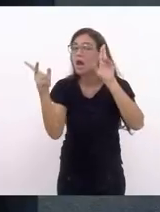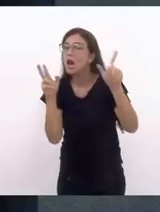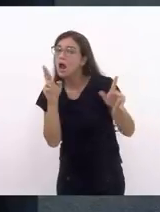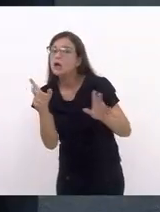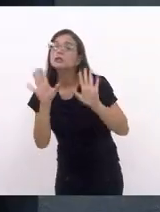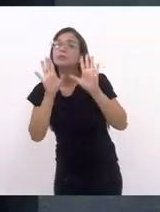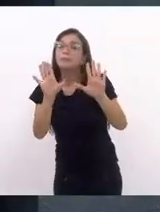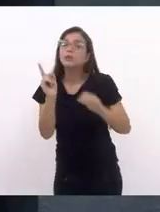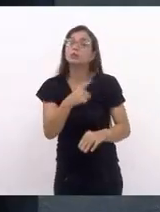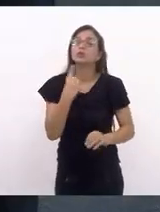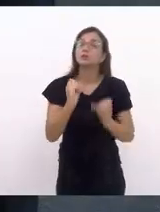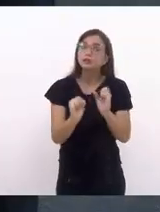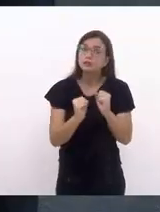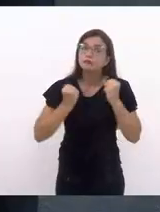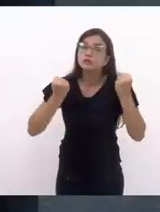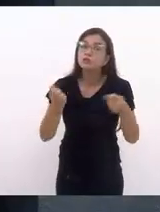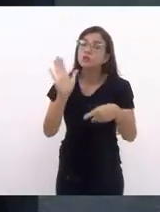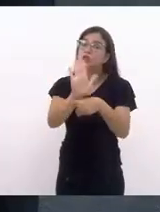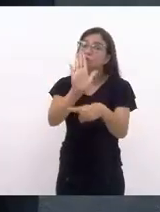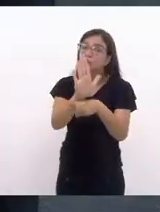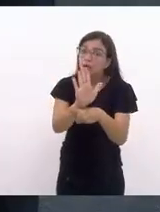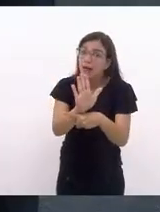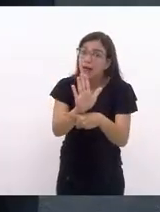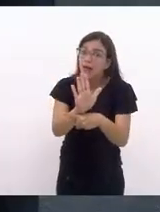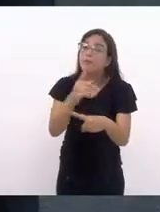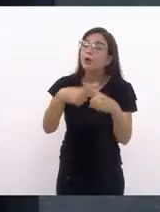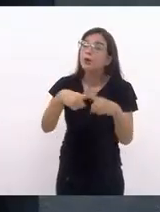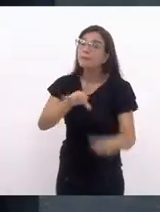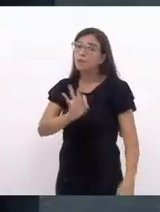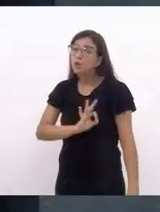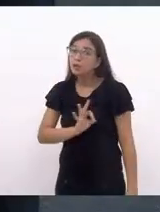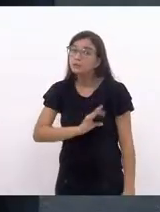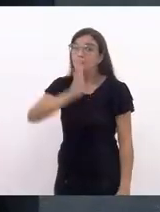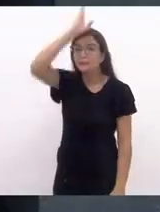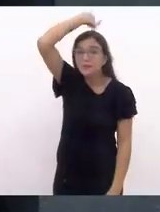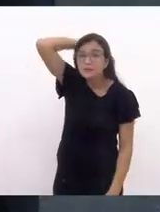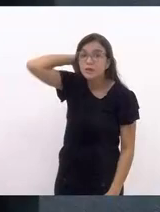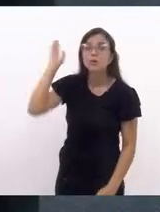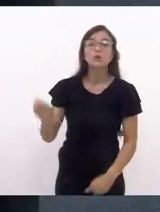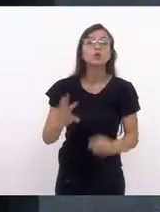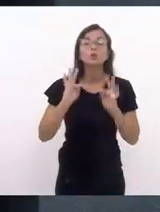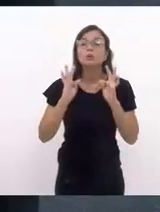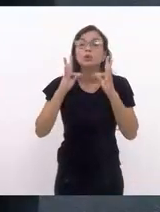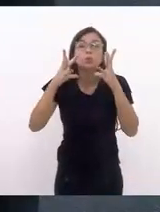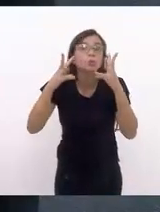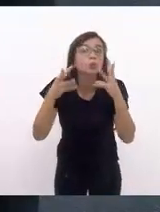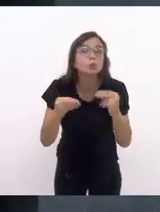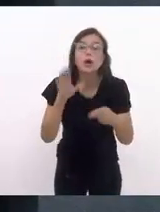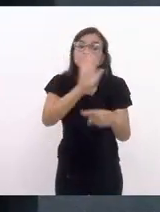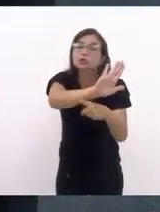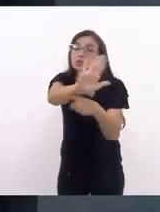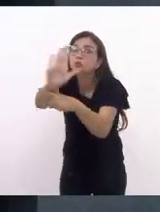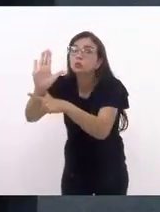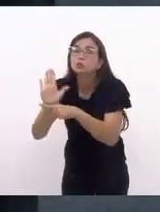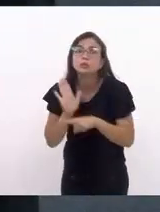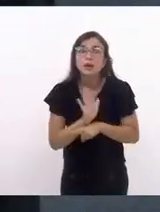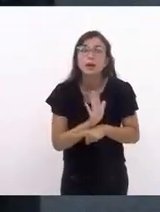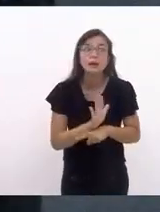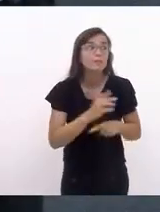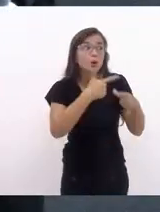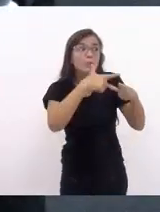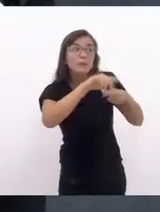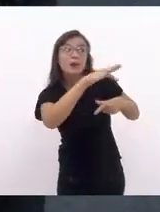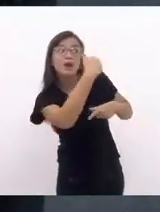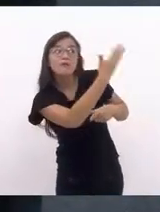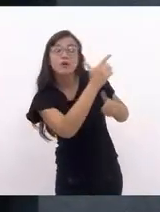favor de quem tá na ponta defendendo a nossa sociedade como Última Fronteira do Caos que são os bravos